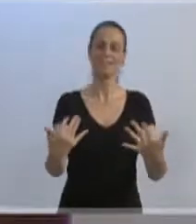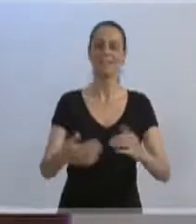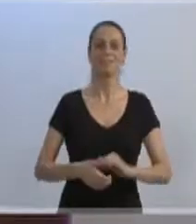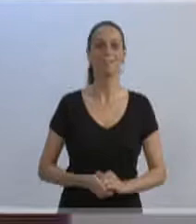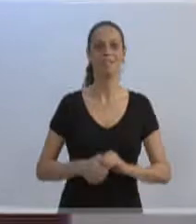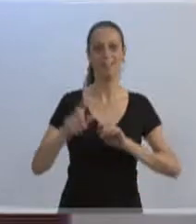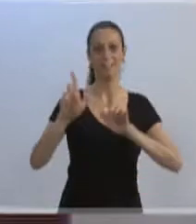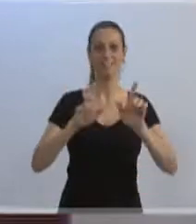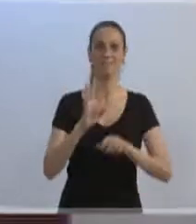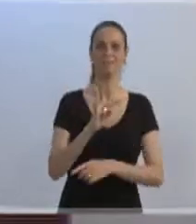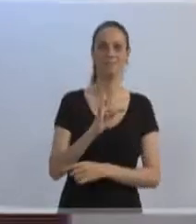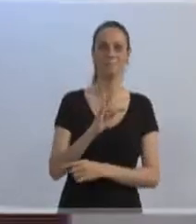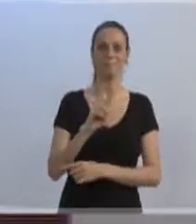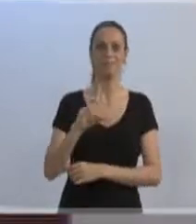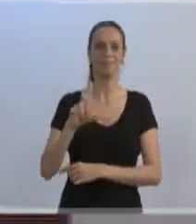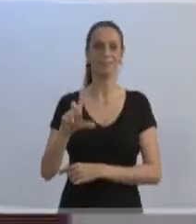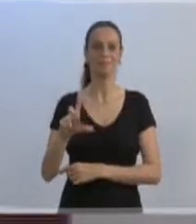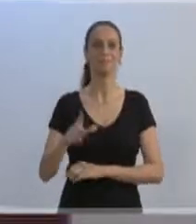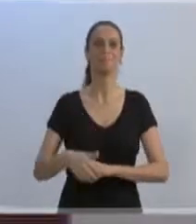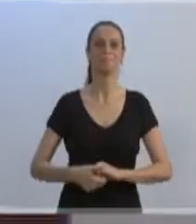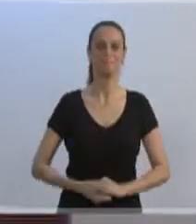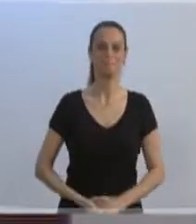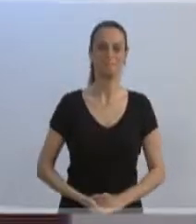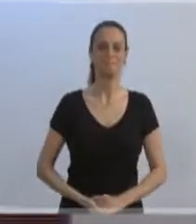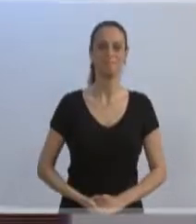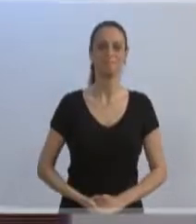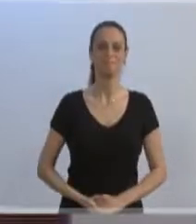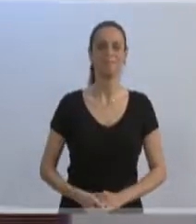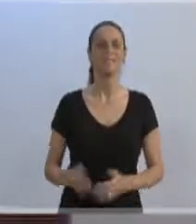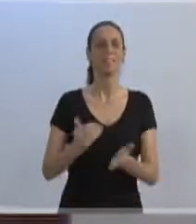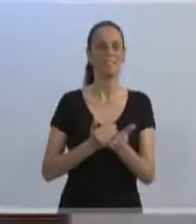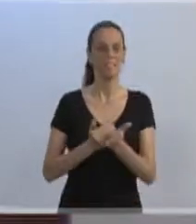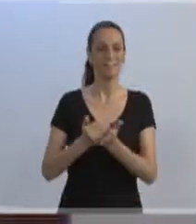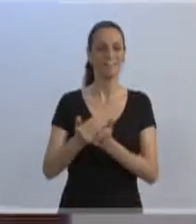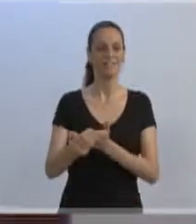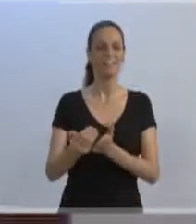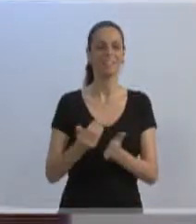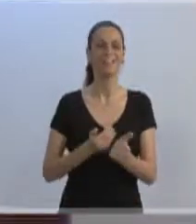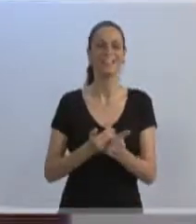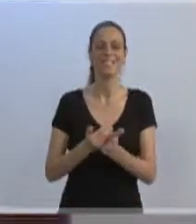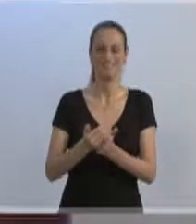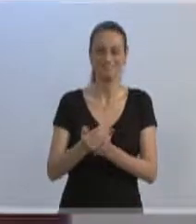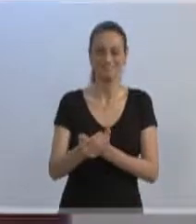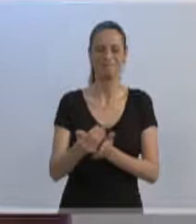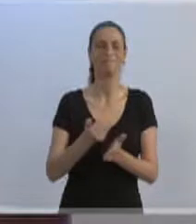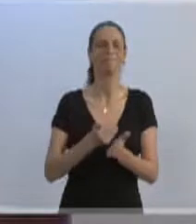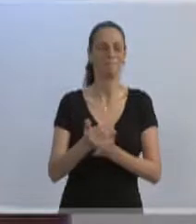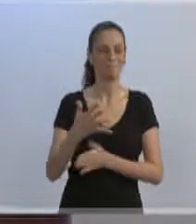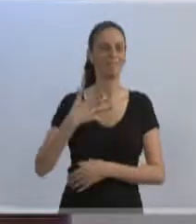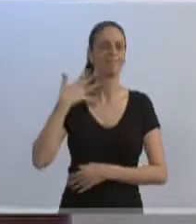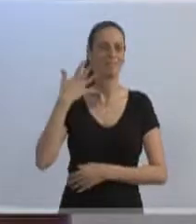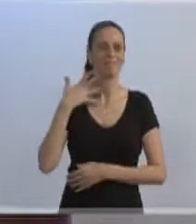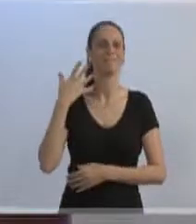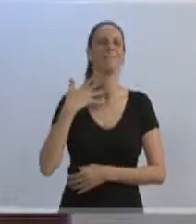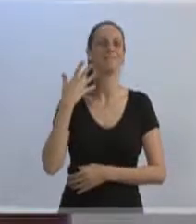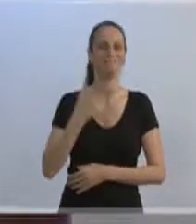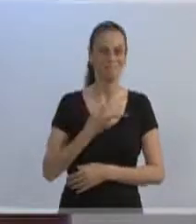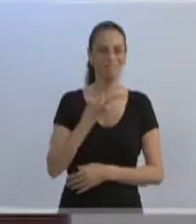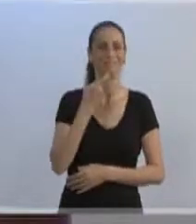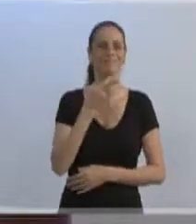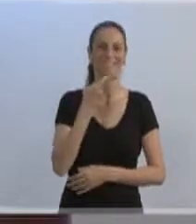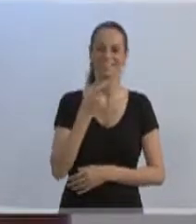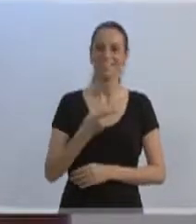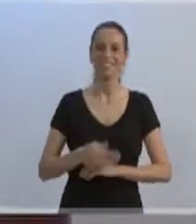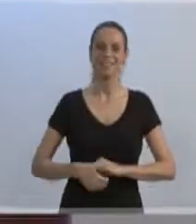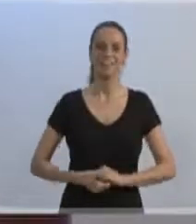tv l muito boa tarde quero começar o pronunciamento dizendo que receber